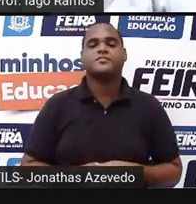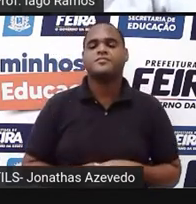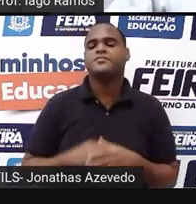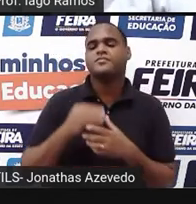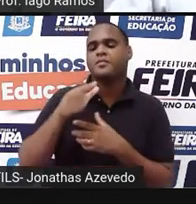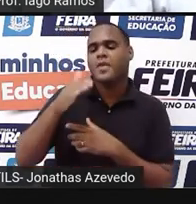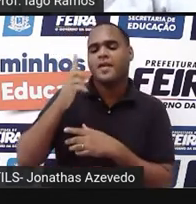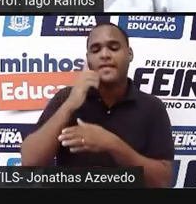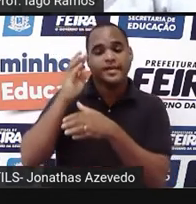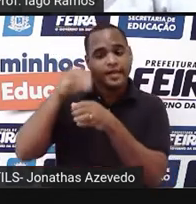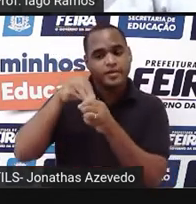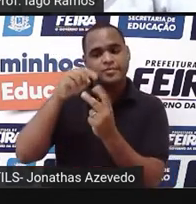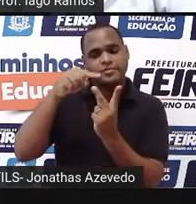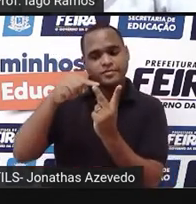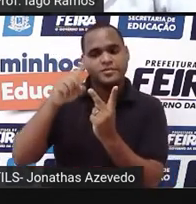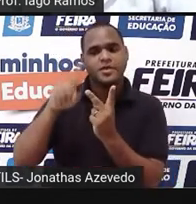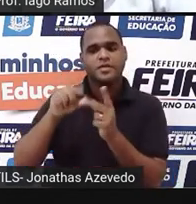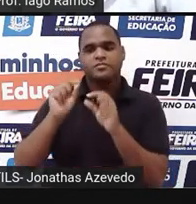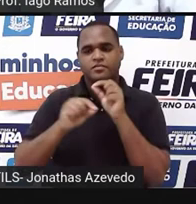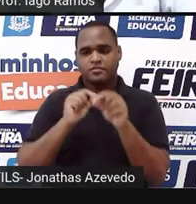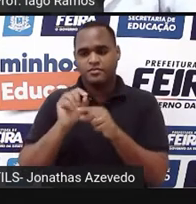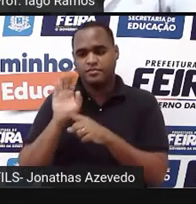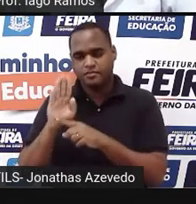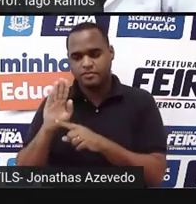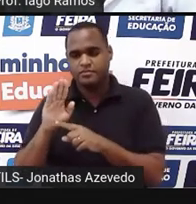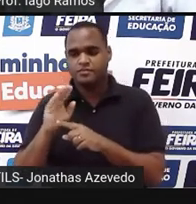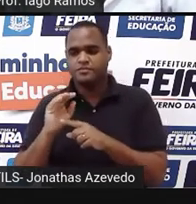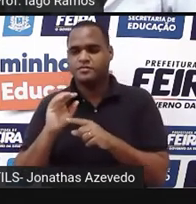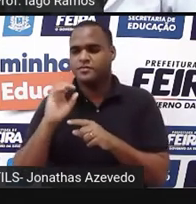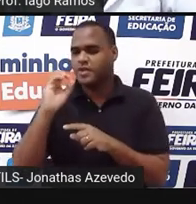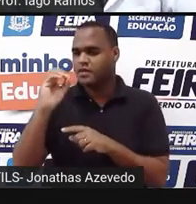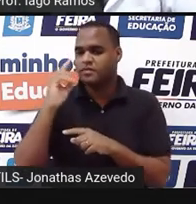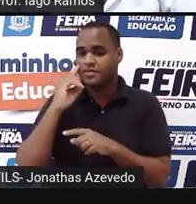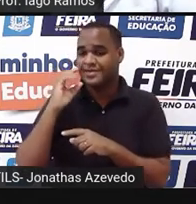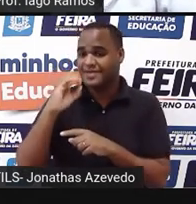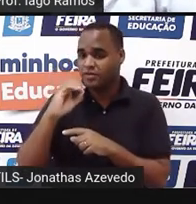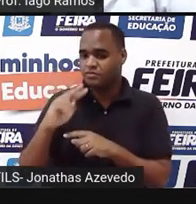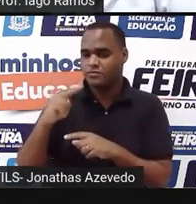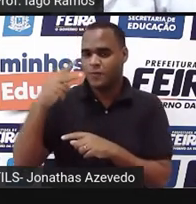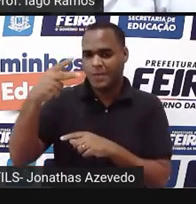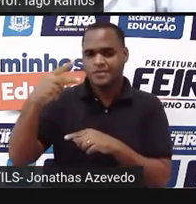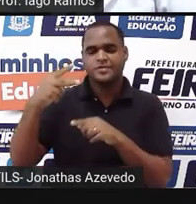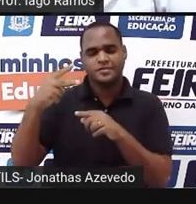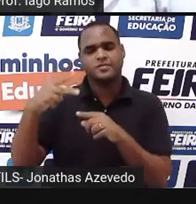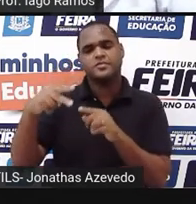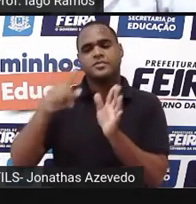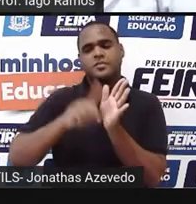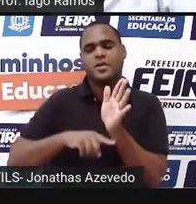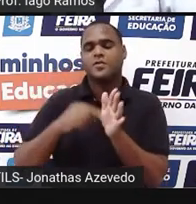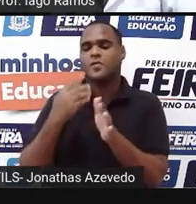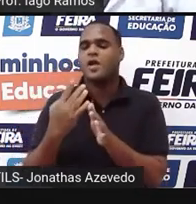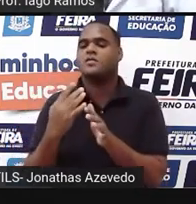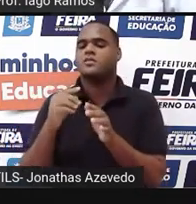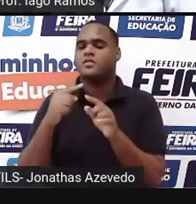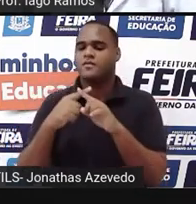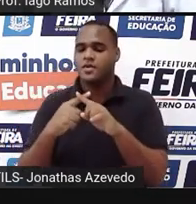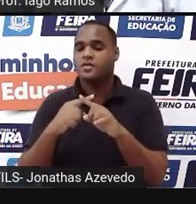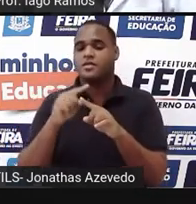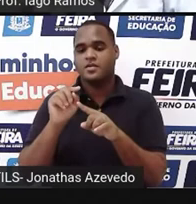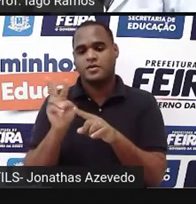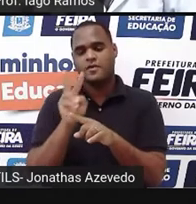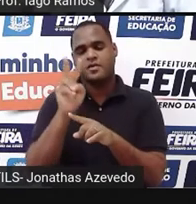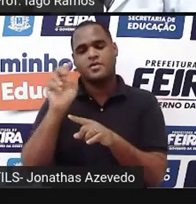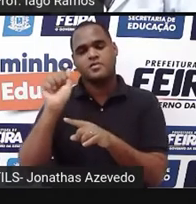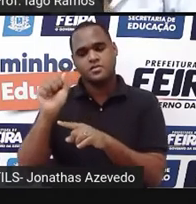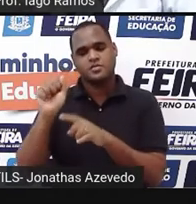menos dentro da raiz quadrada. O B é 0, vai ficar 0 elevado ao quadrado. Menos 4 vezes o valor de A.